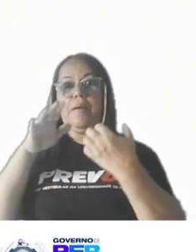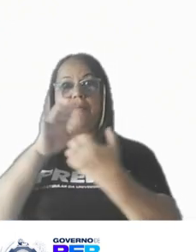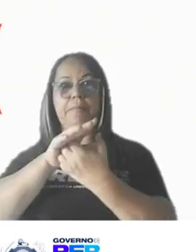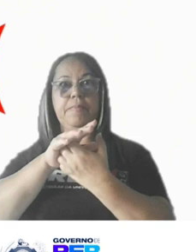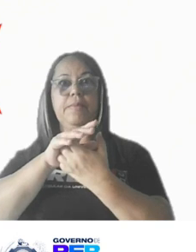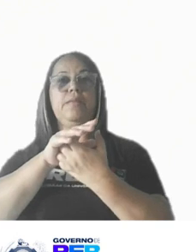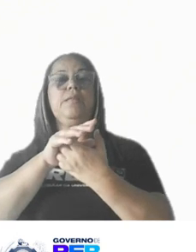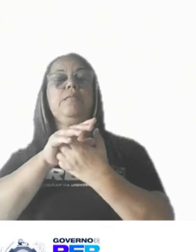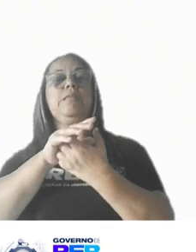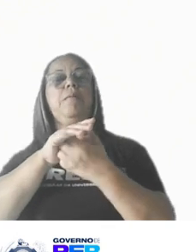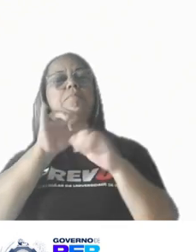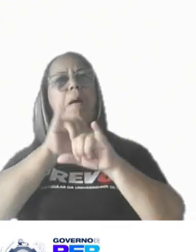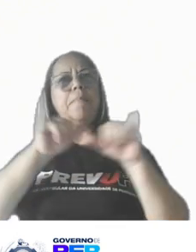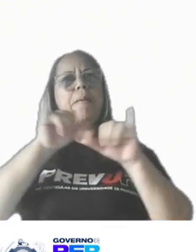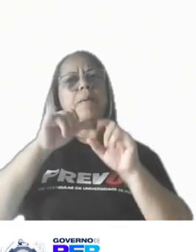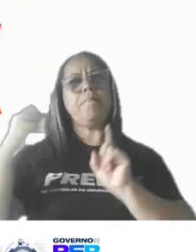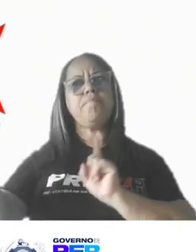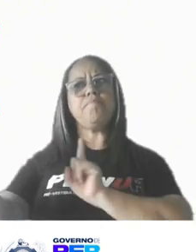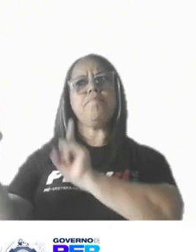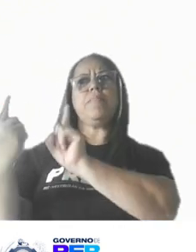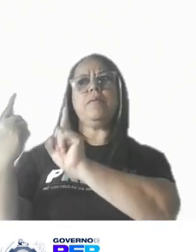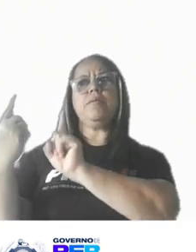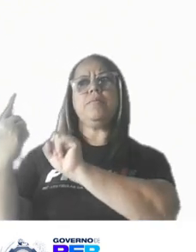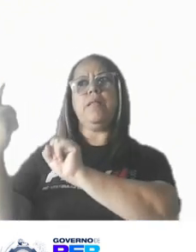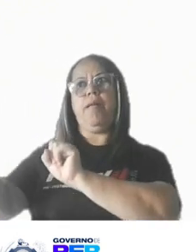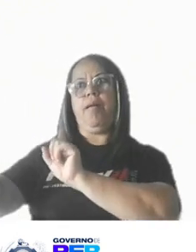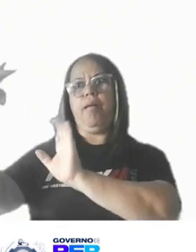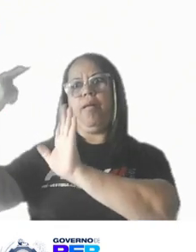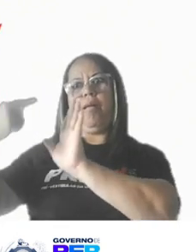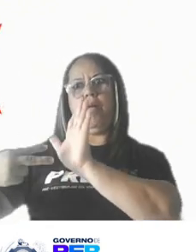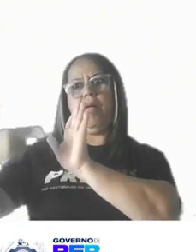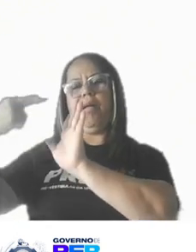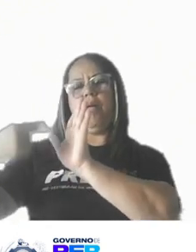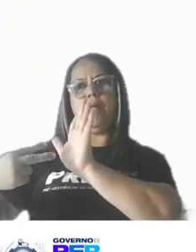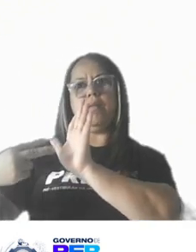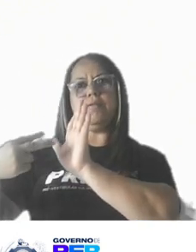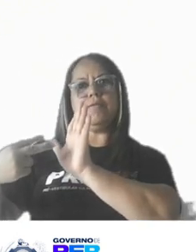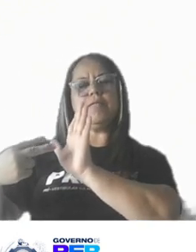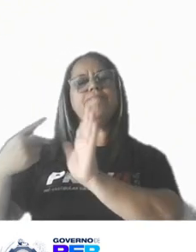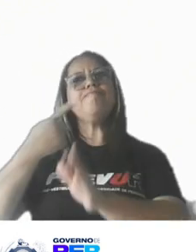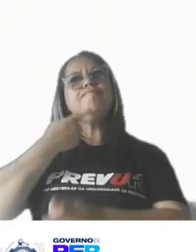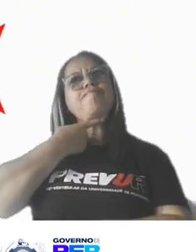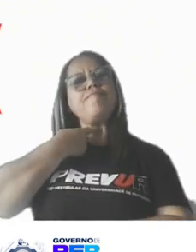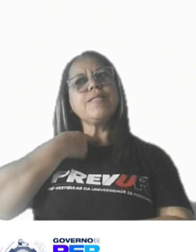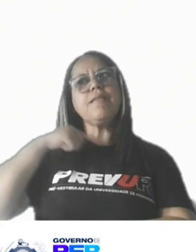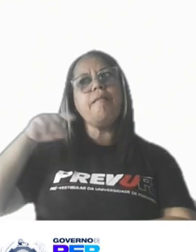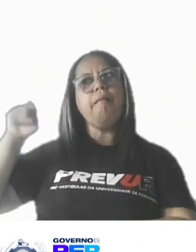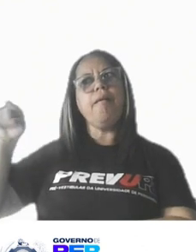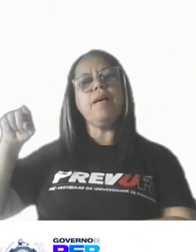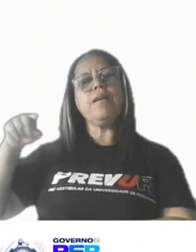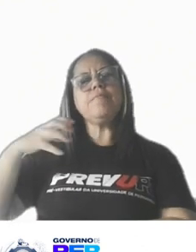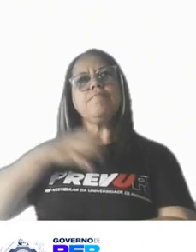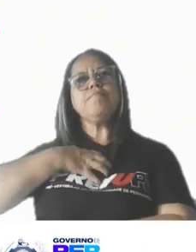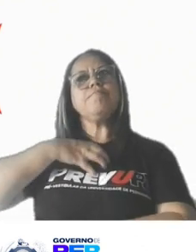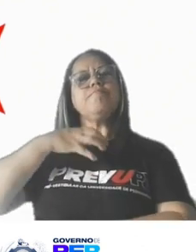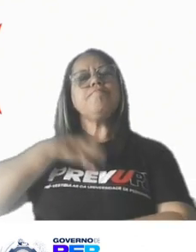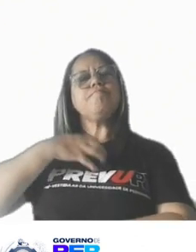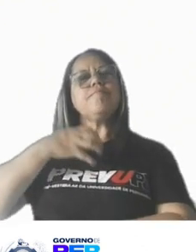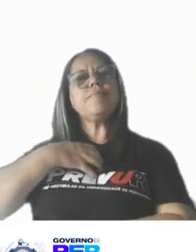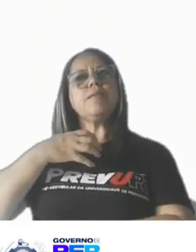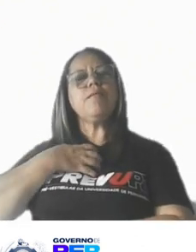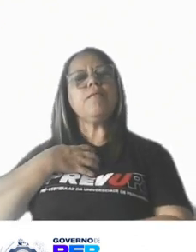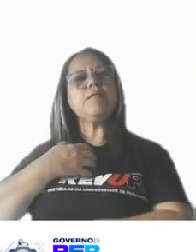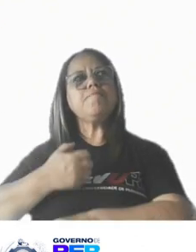publicitários forem do leitor, espera-se que mais motivado o leitor,